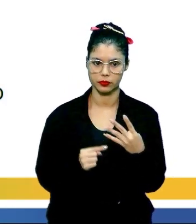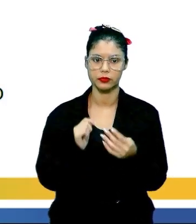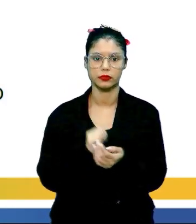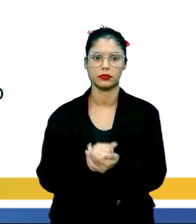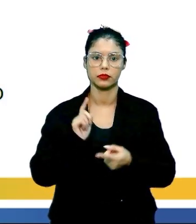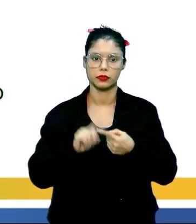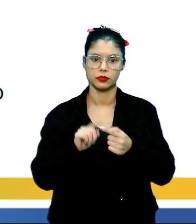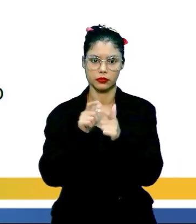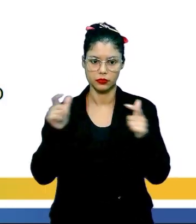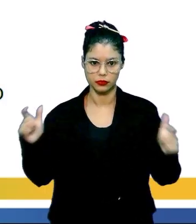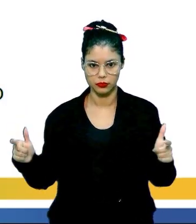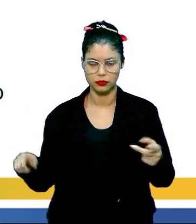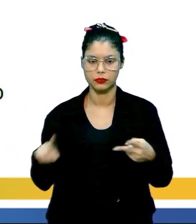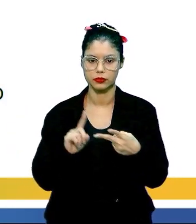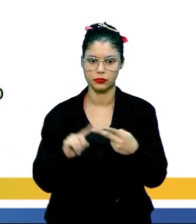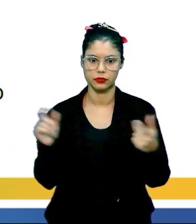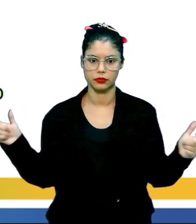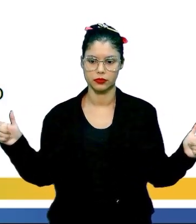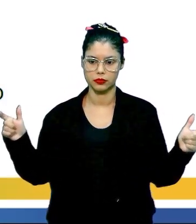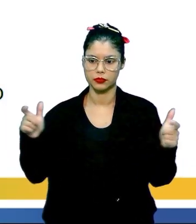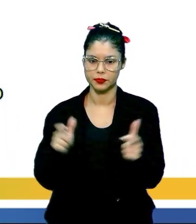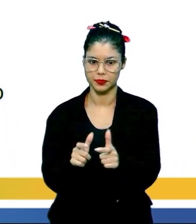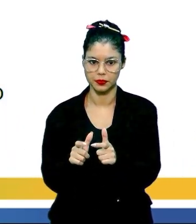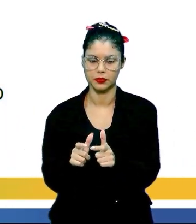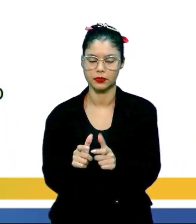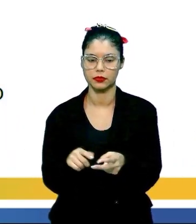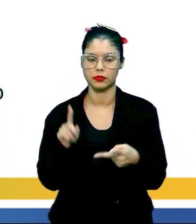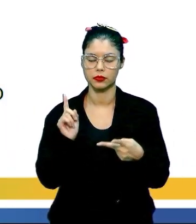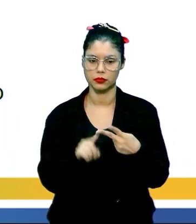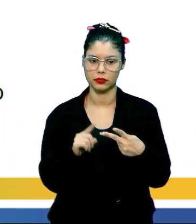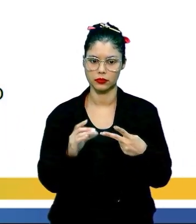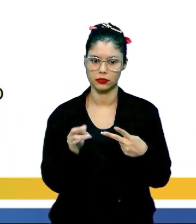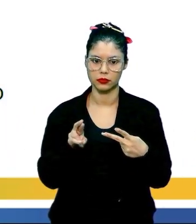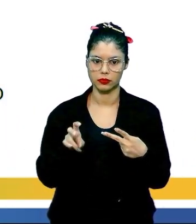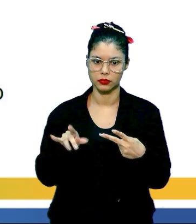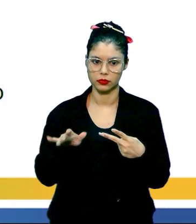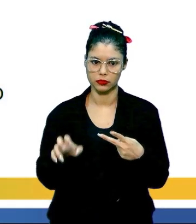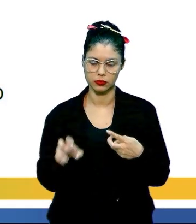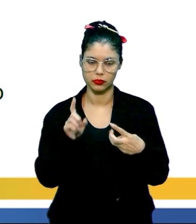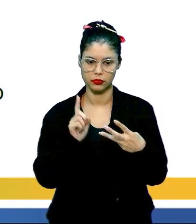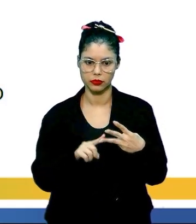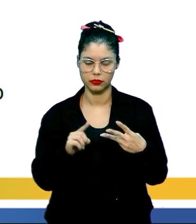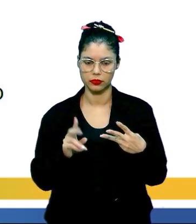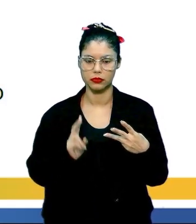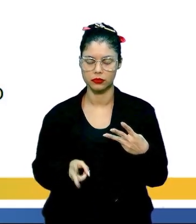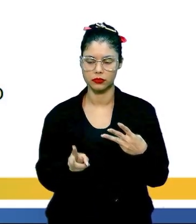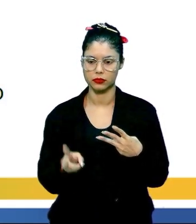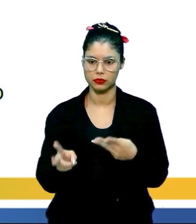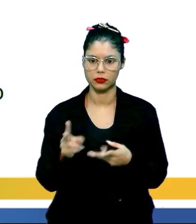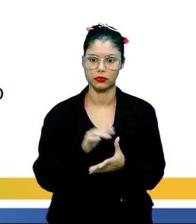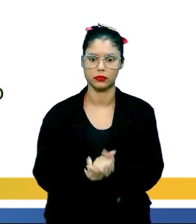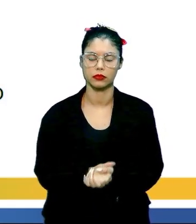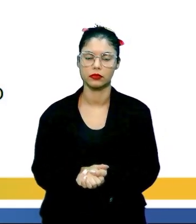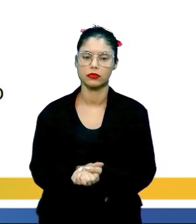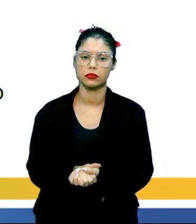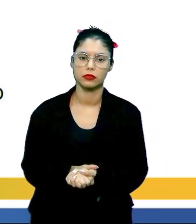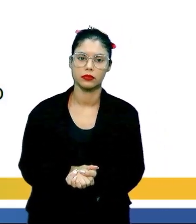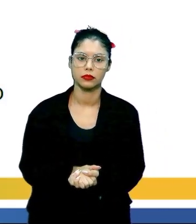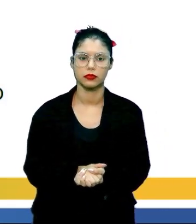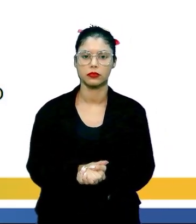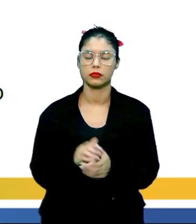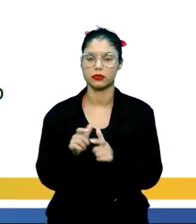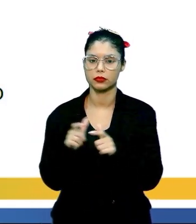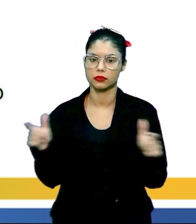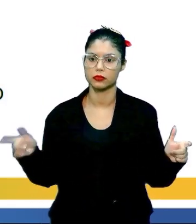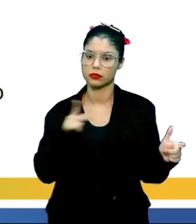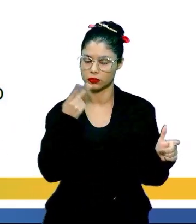tipos. Ela pode ser crescente, ela pode ser decrescente, ela pode ser oscilante ou ela pode ser constante.